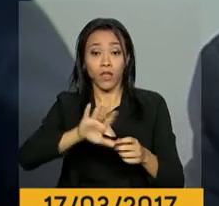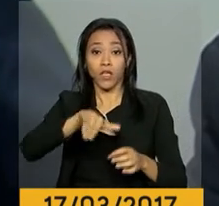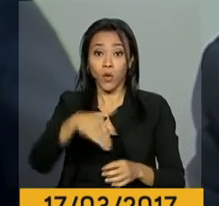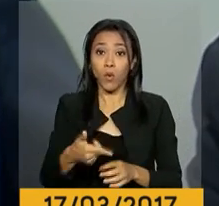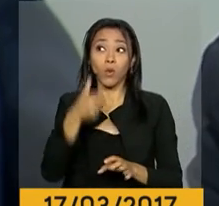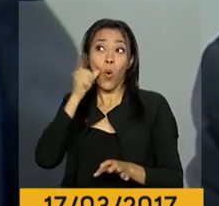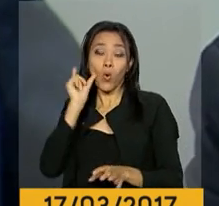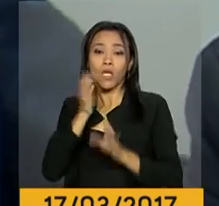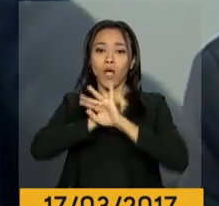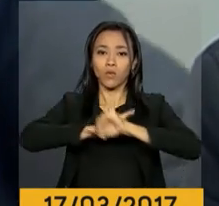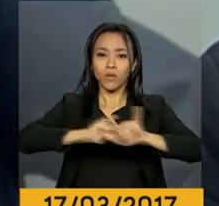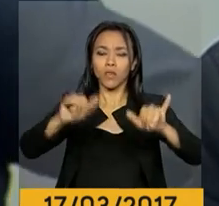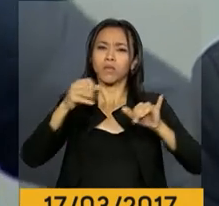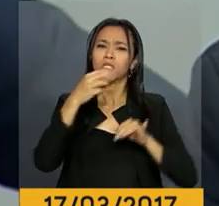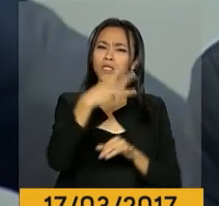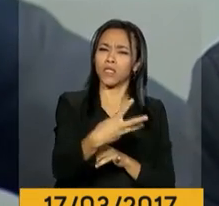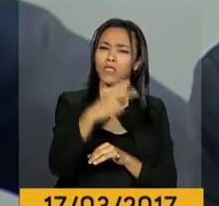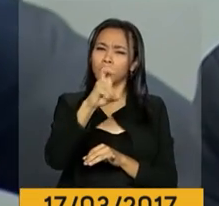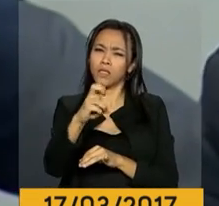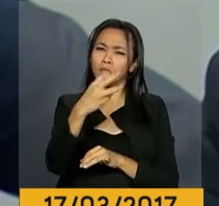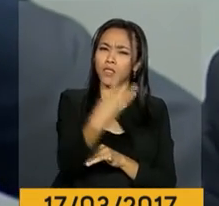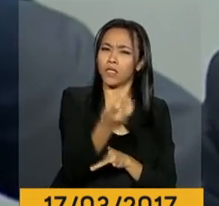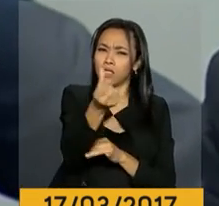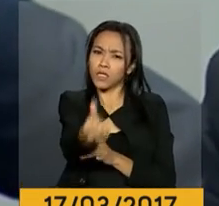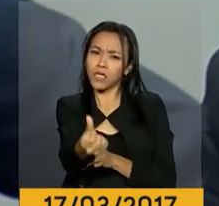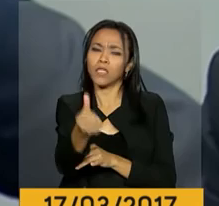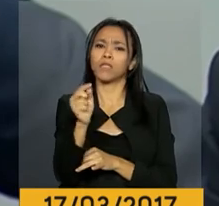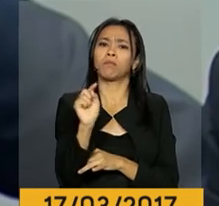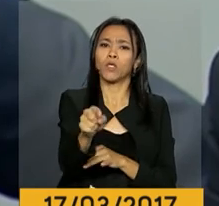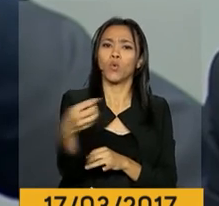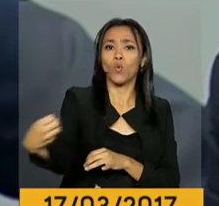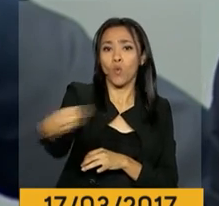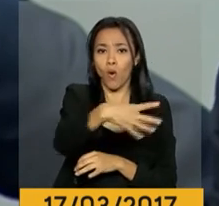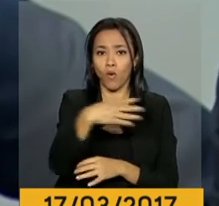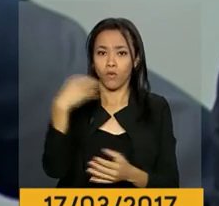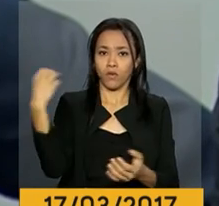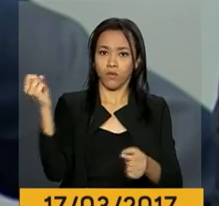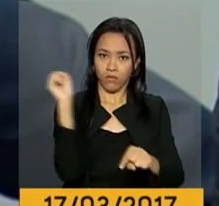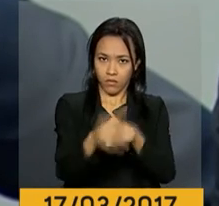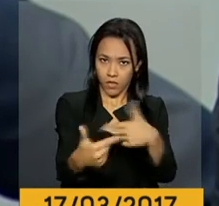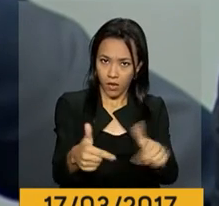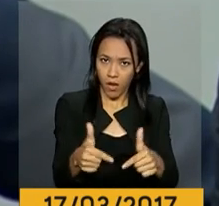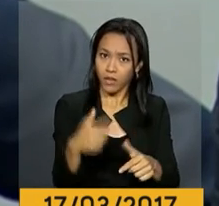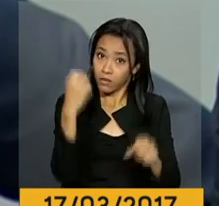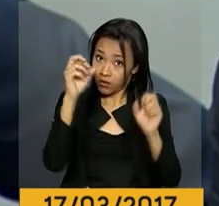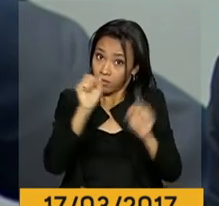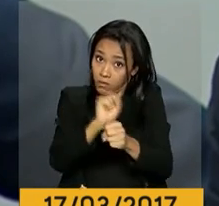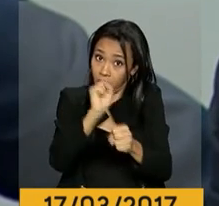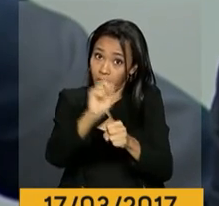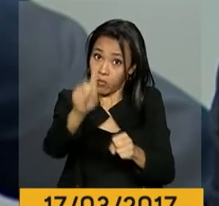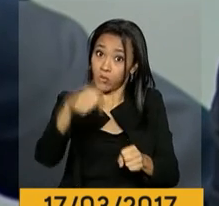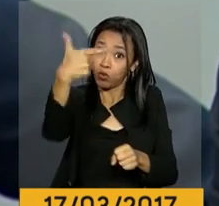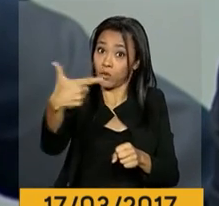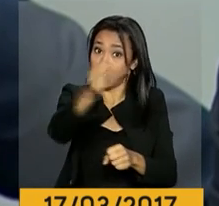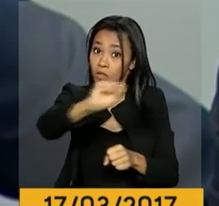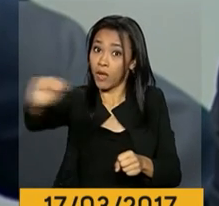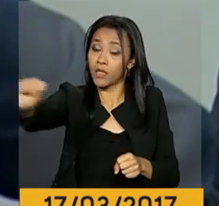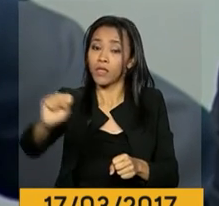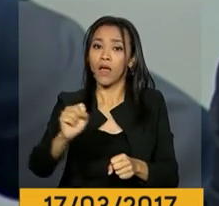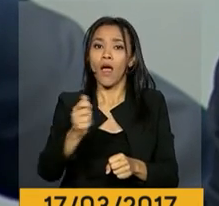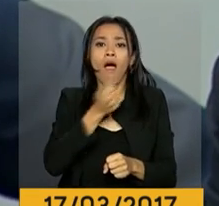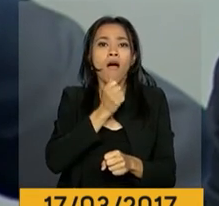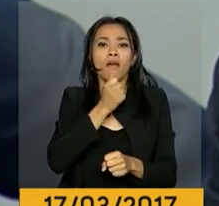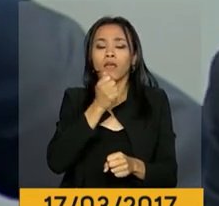anunciados ontem, de 35, 36 mil novos empregos que se esperava para o segundo semestre, construção civil ainda não